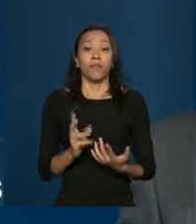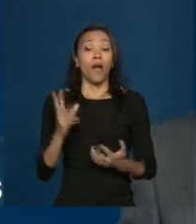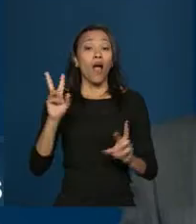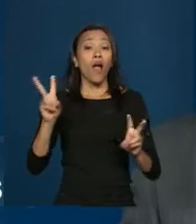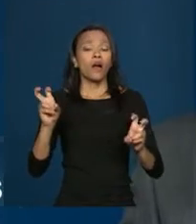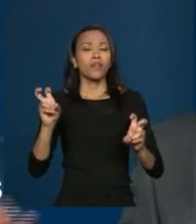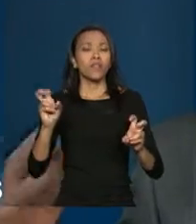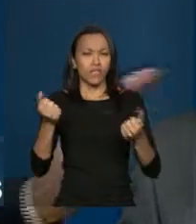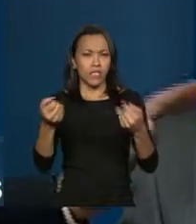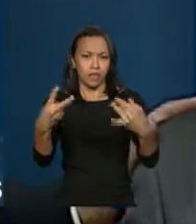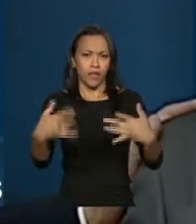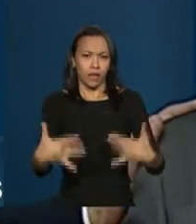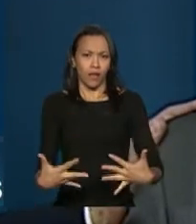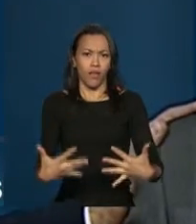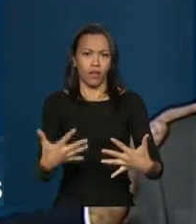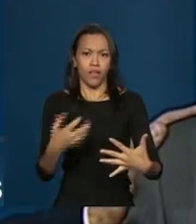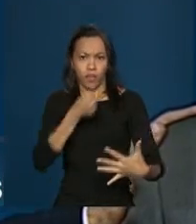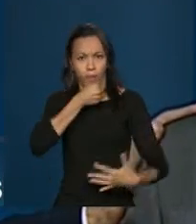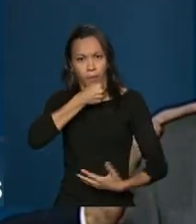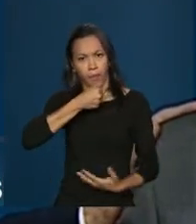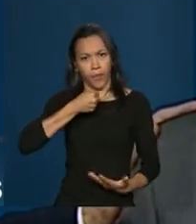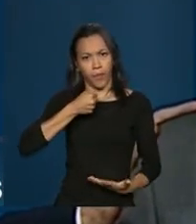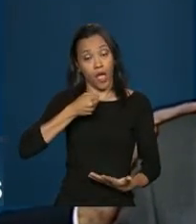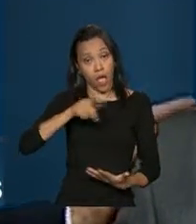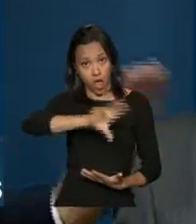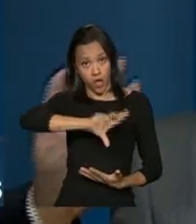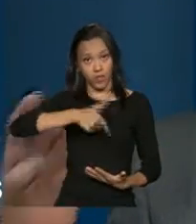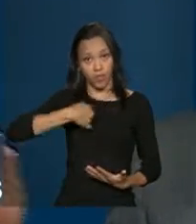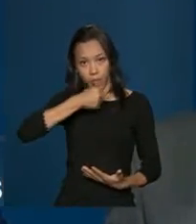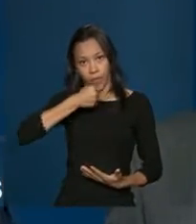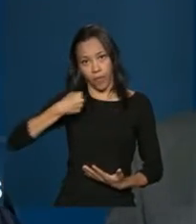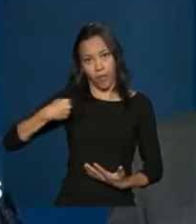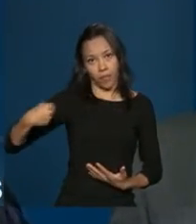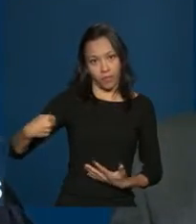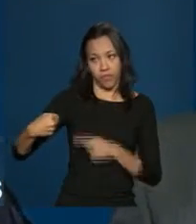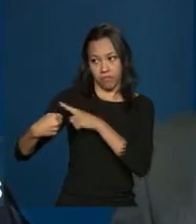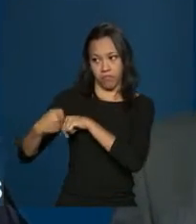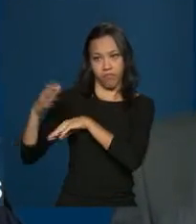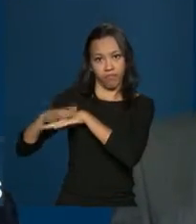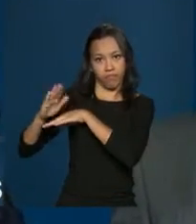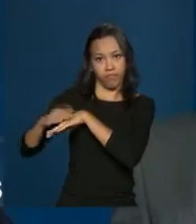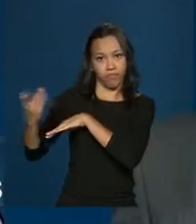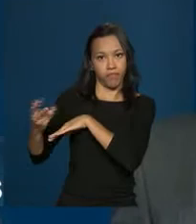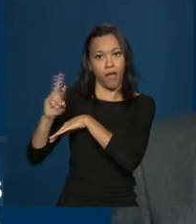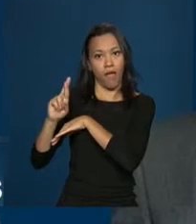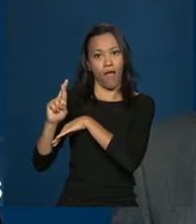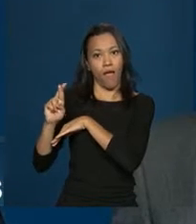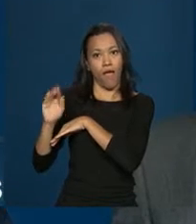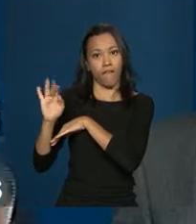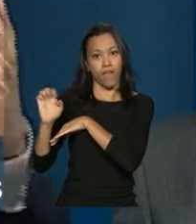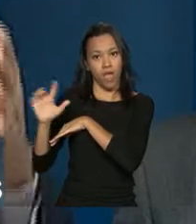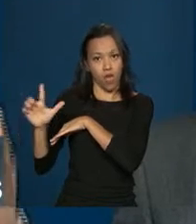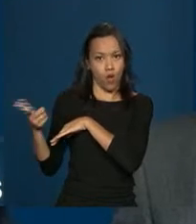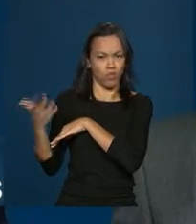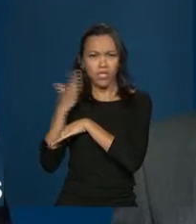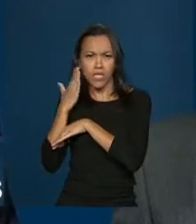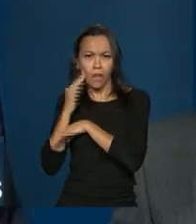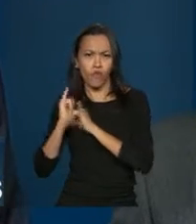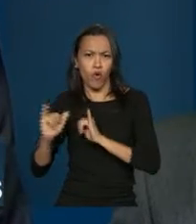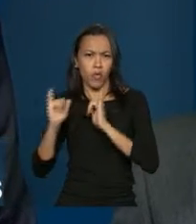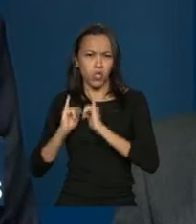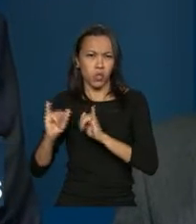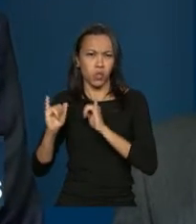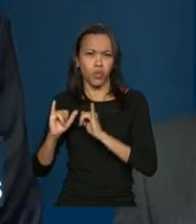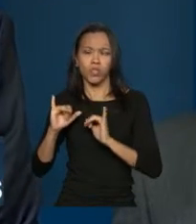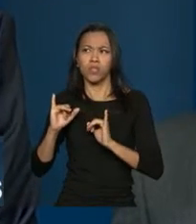Movimentação... Te explicar, eu passo a palavra, antes de passar a palavra ao Rafael, para ver se, como, se ele tem informação dos